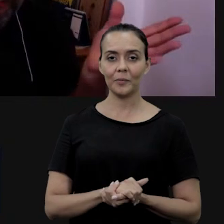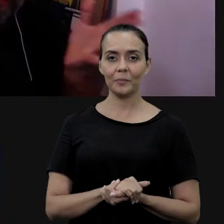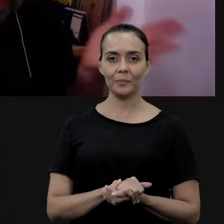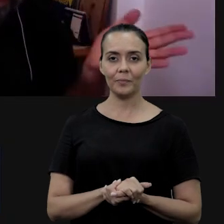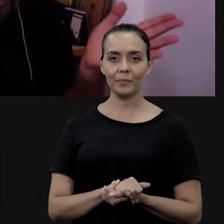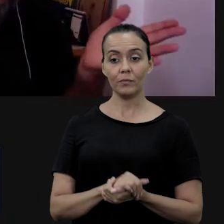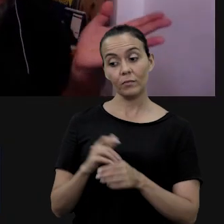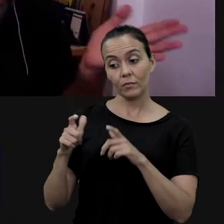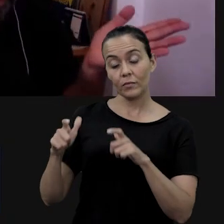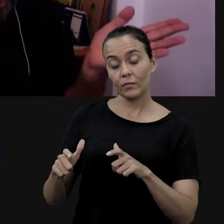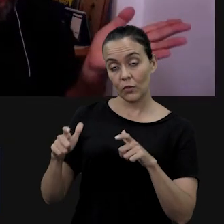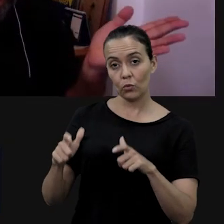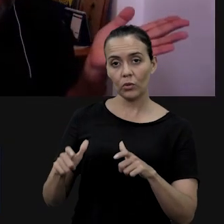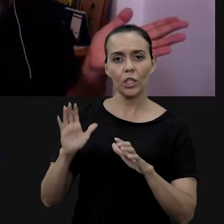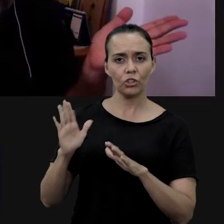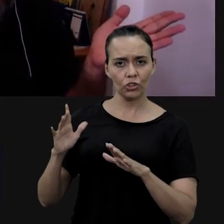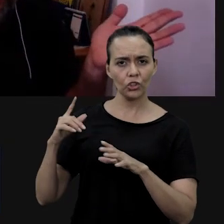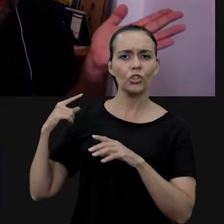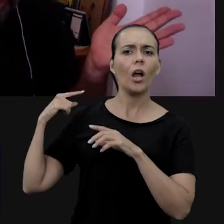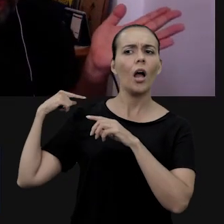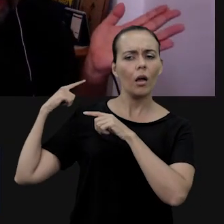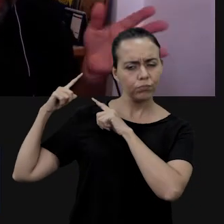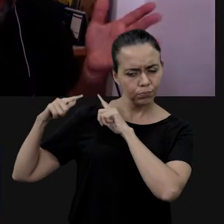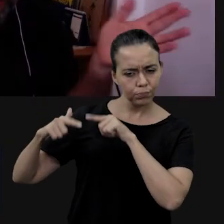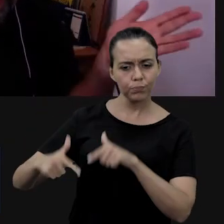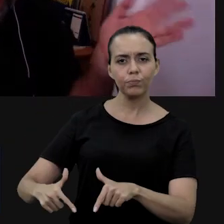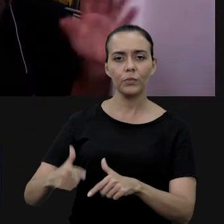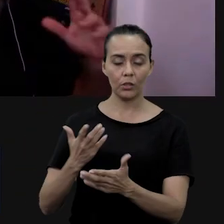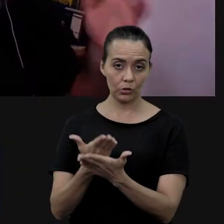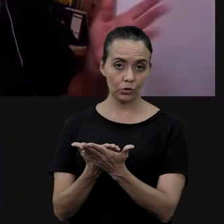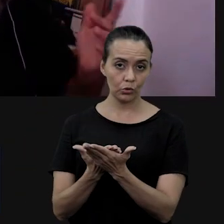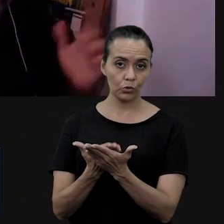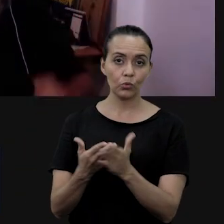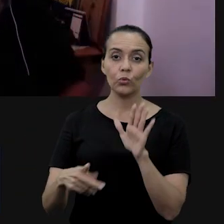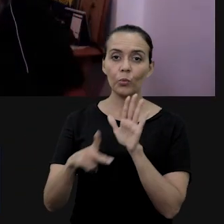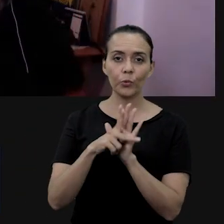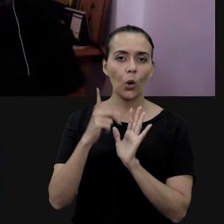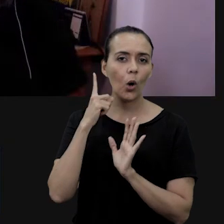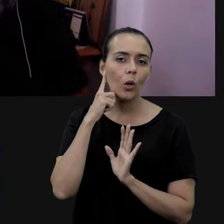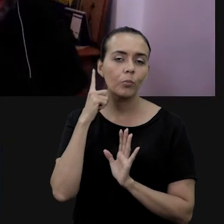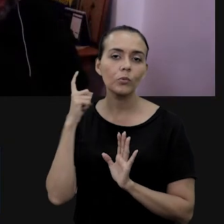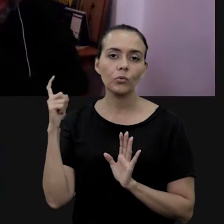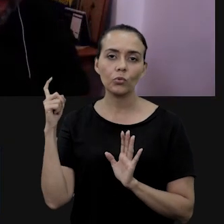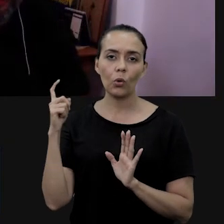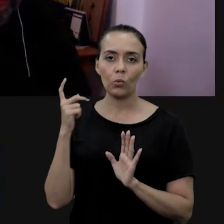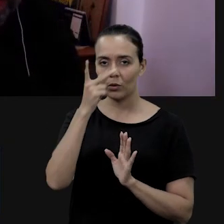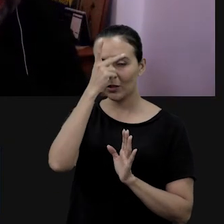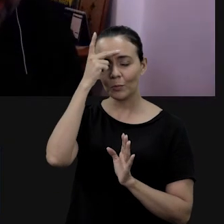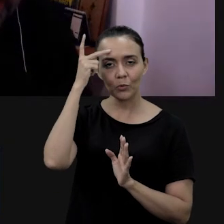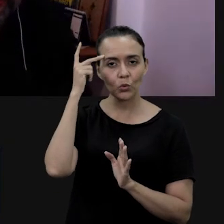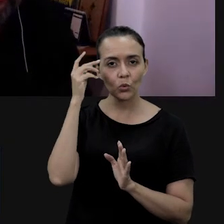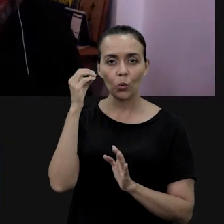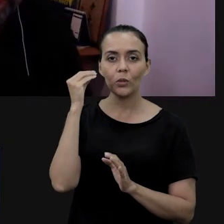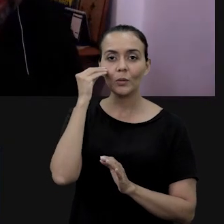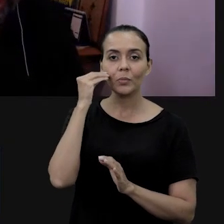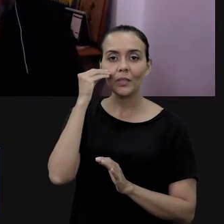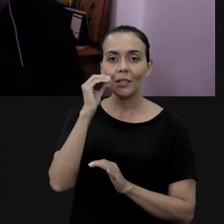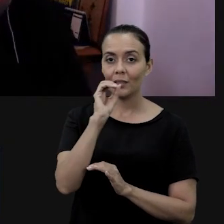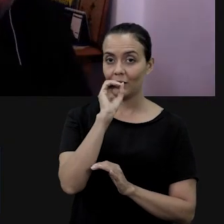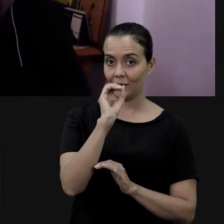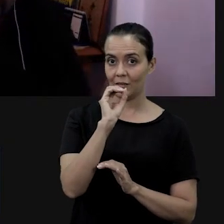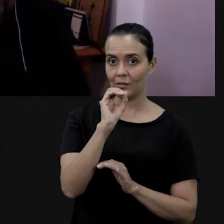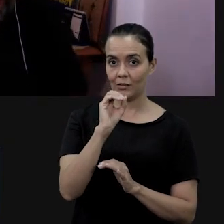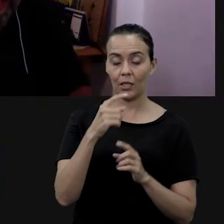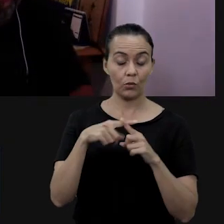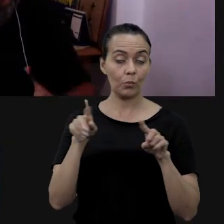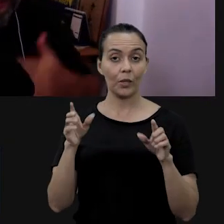comercial, mas já fazendo é um local já tradicional do estudo para quem vai partir do zero ou já